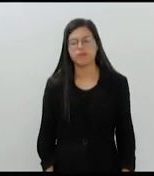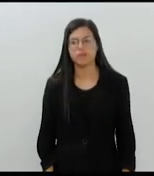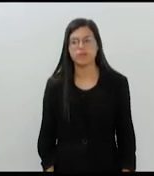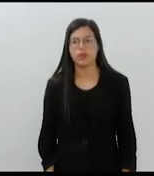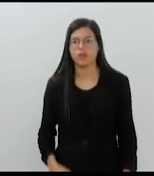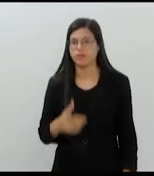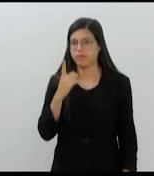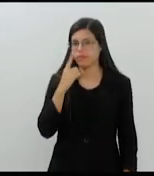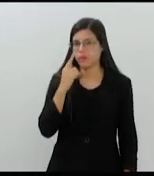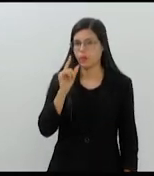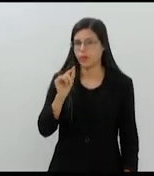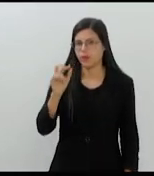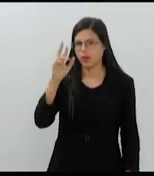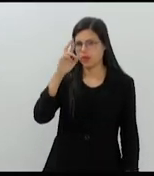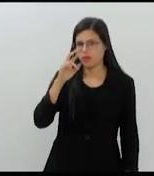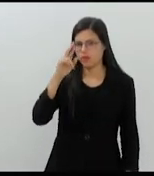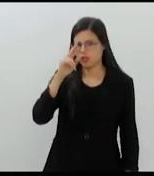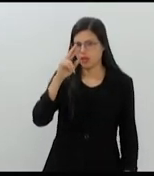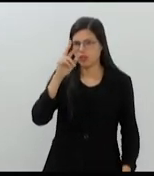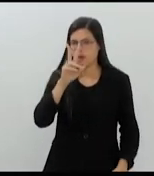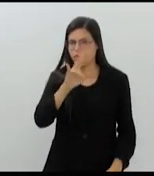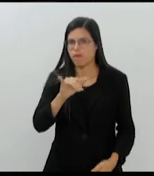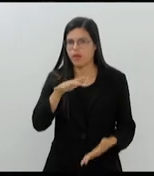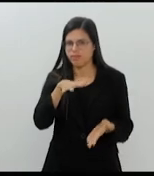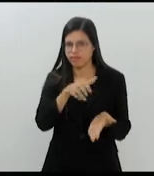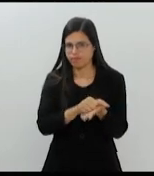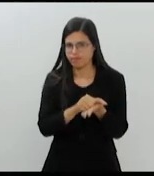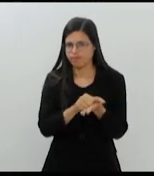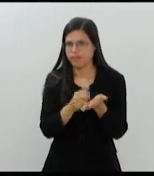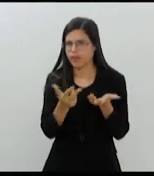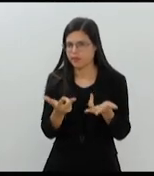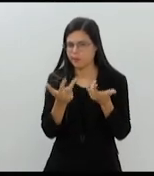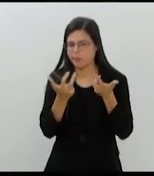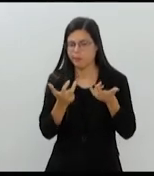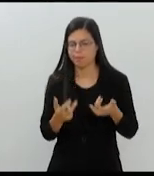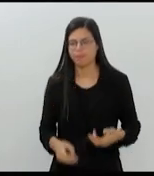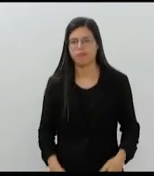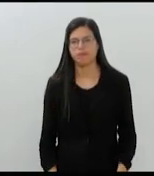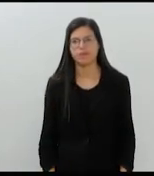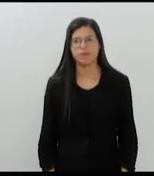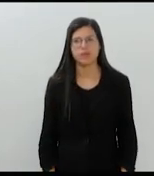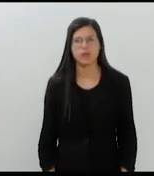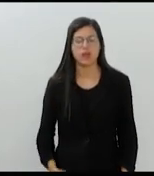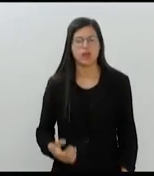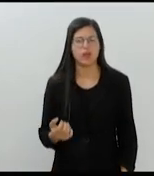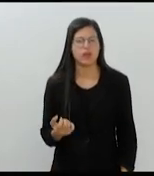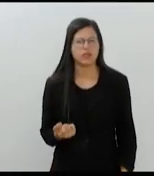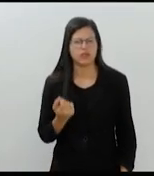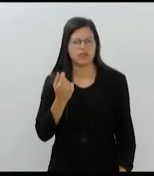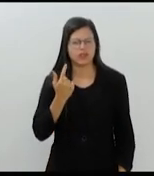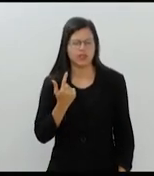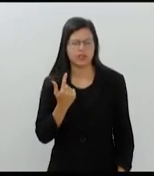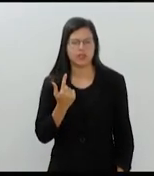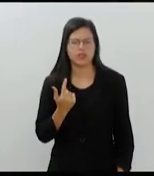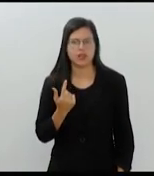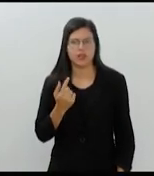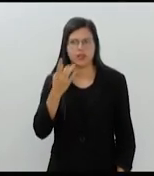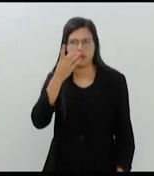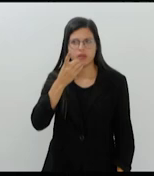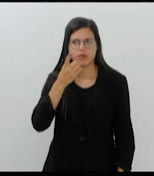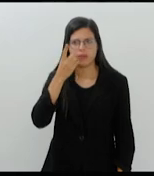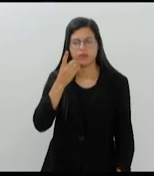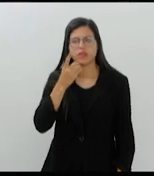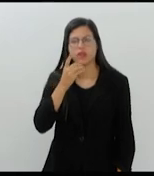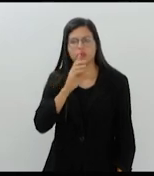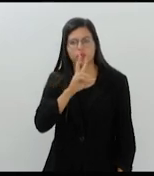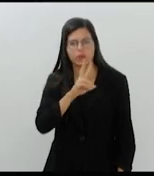que essa auditoria vai registrar. Agora, é muito estranho, deputado